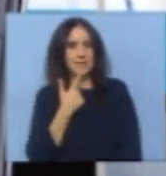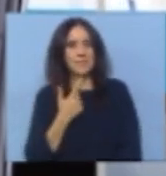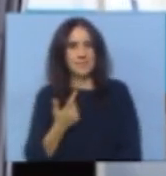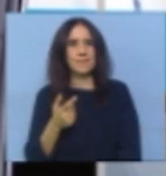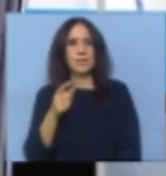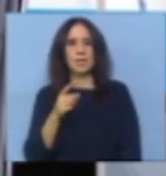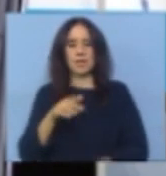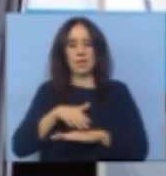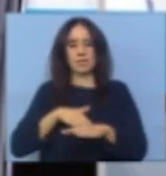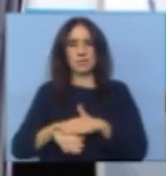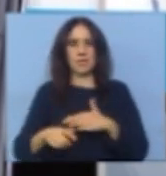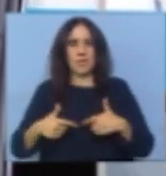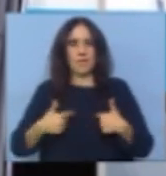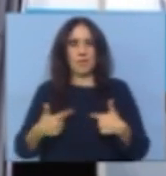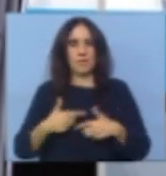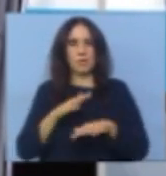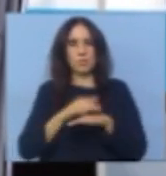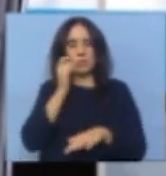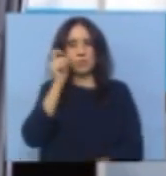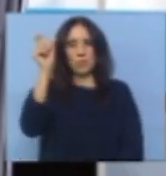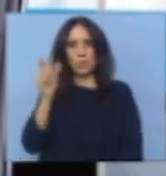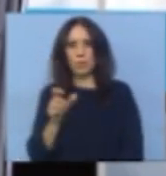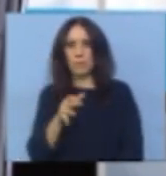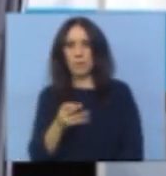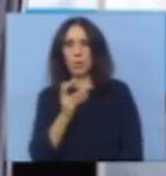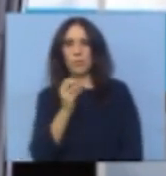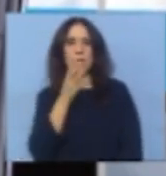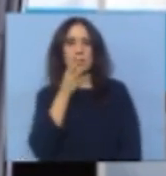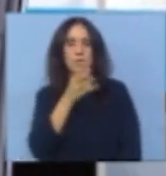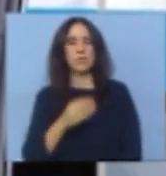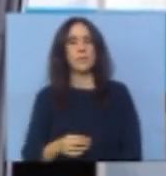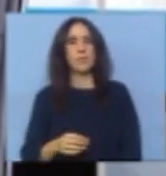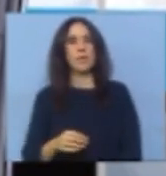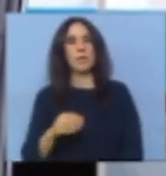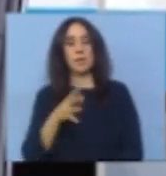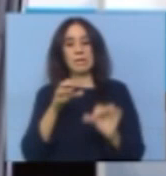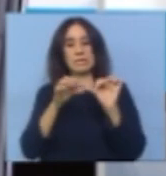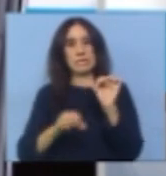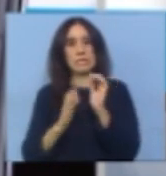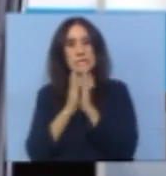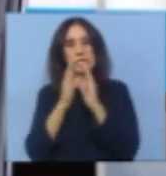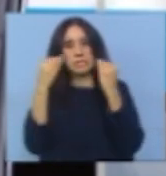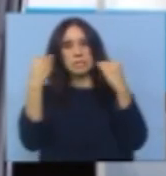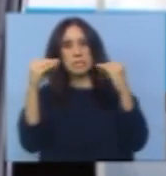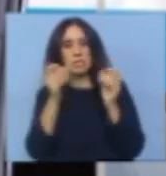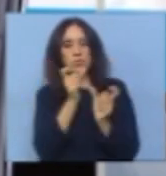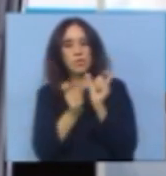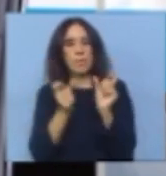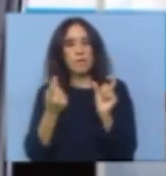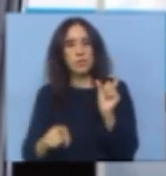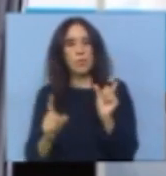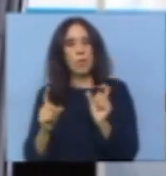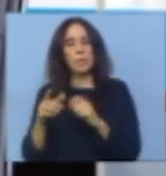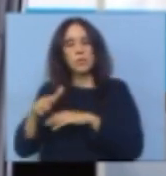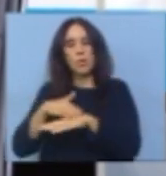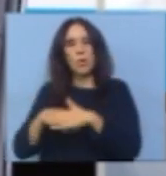própria ação. E é por isso que Paulo diz, o Evangelho foi pregado não somente com palavras, mas com obras